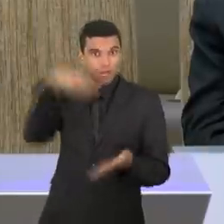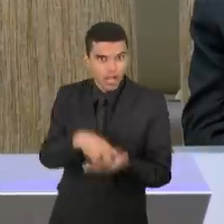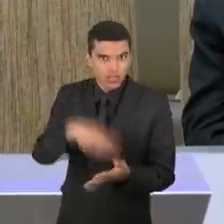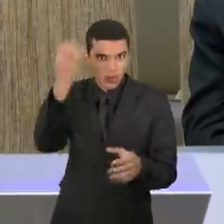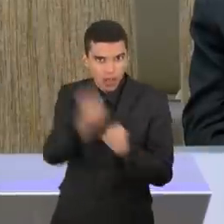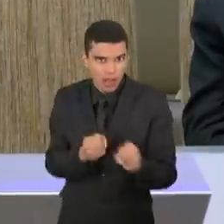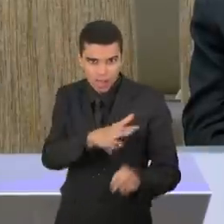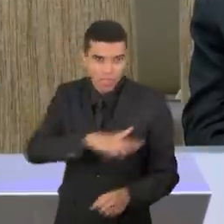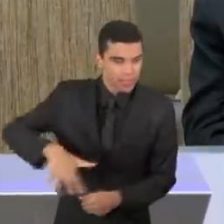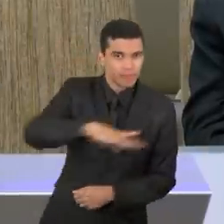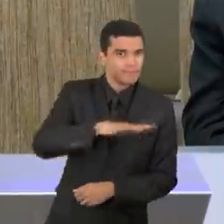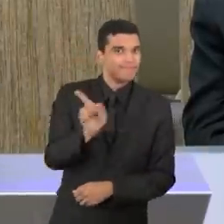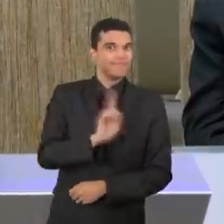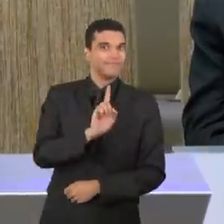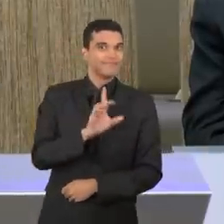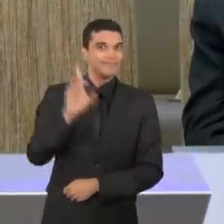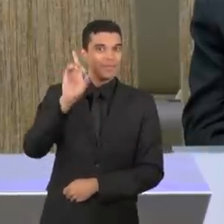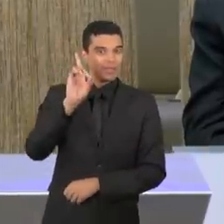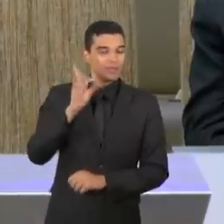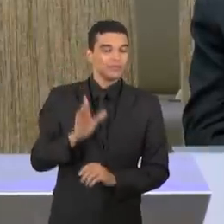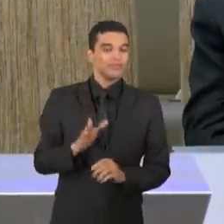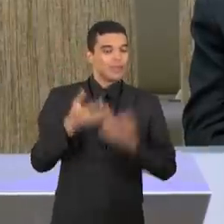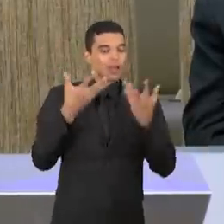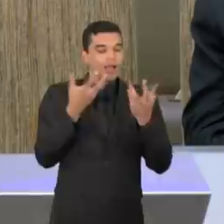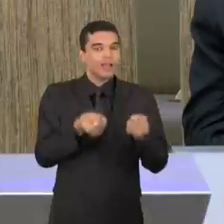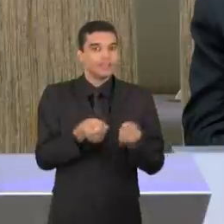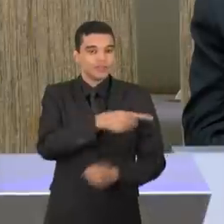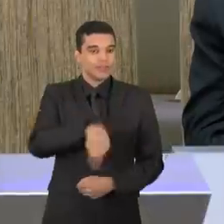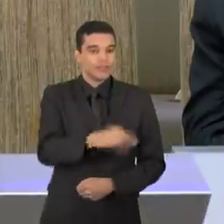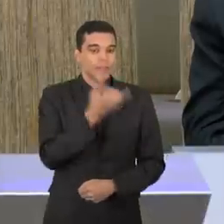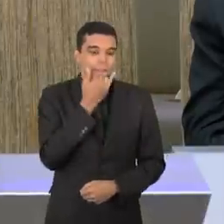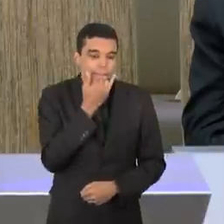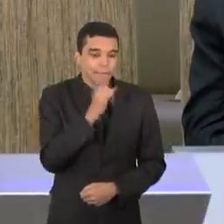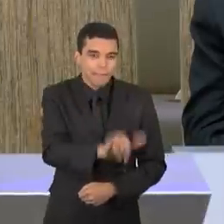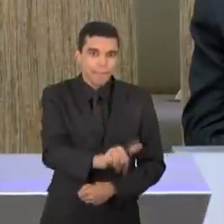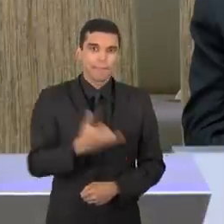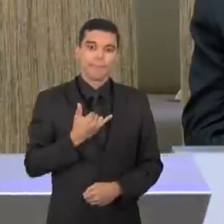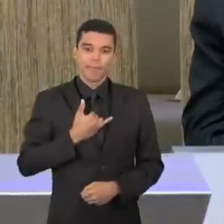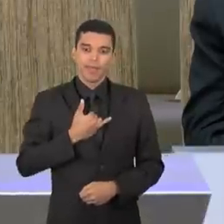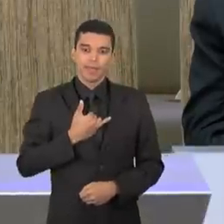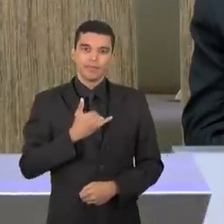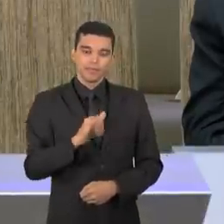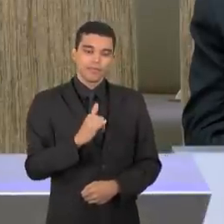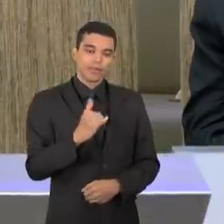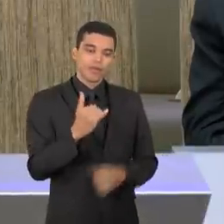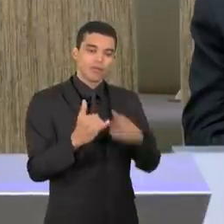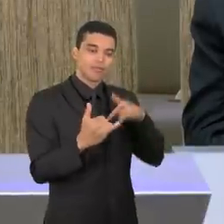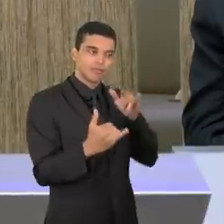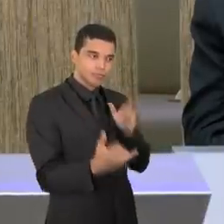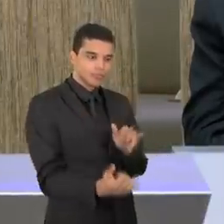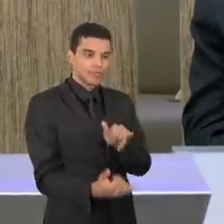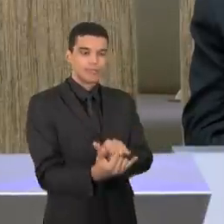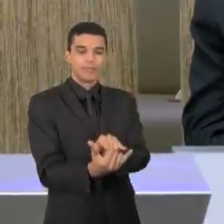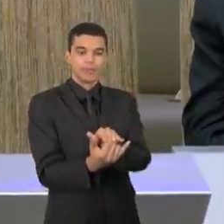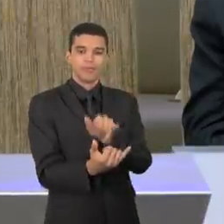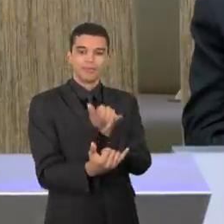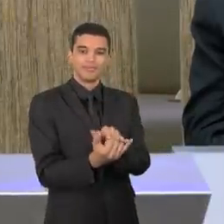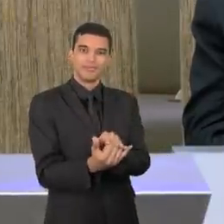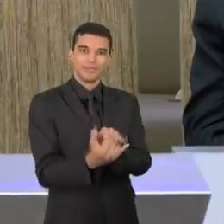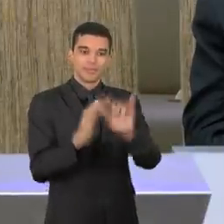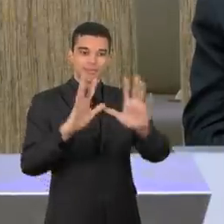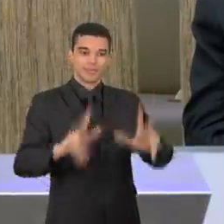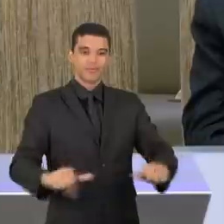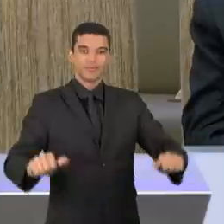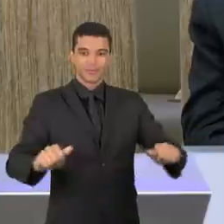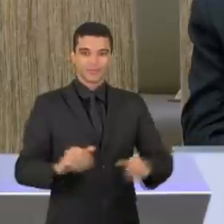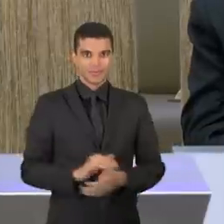perdão. Quem sabe se voltará a Deus e se arrependerá, e se apartará do furor da sua ira, de